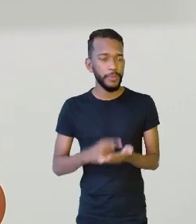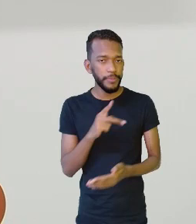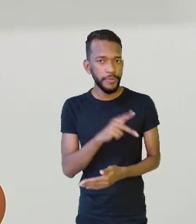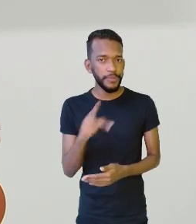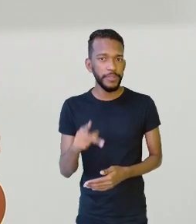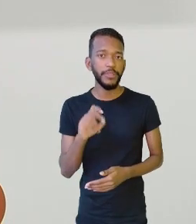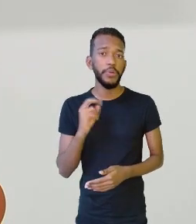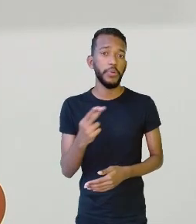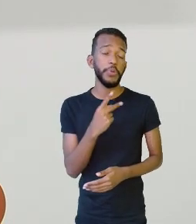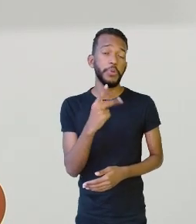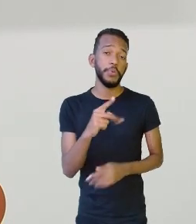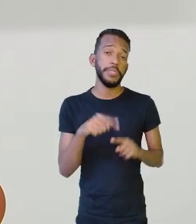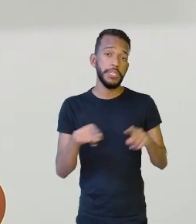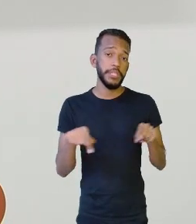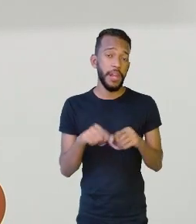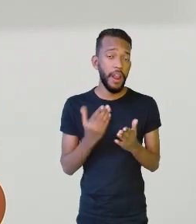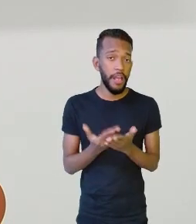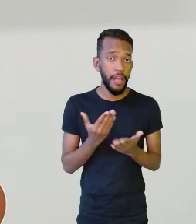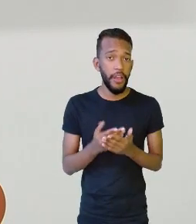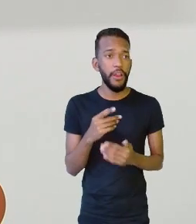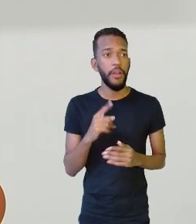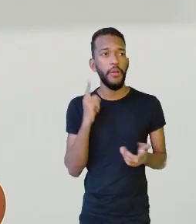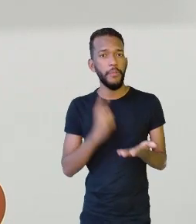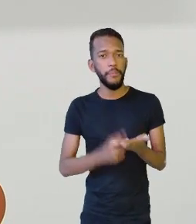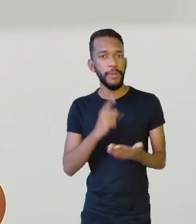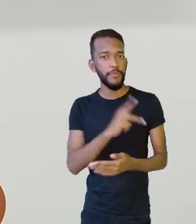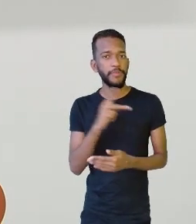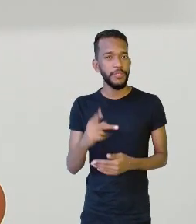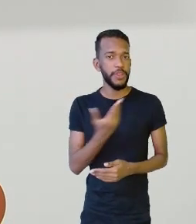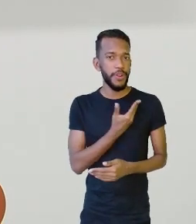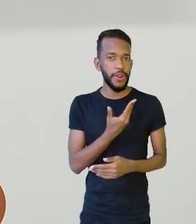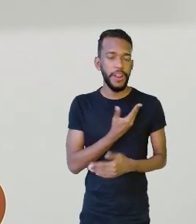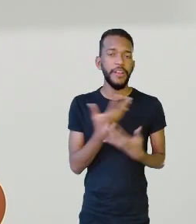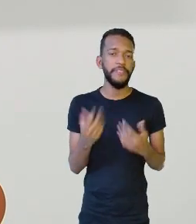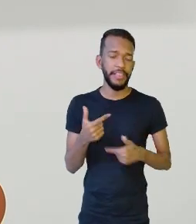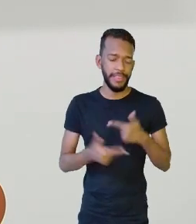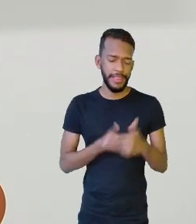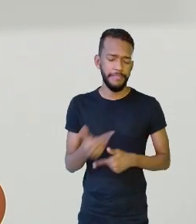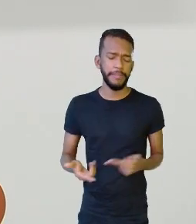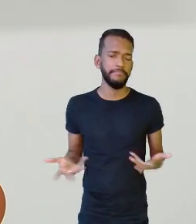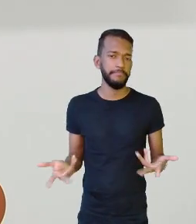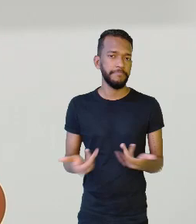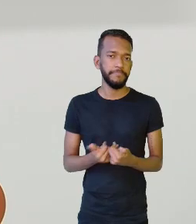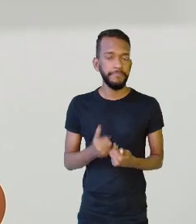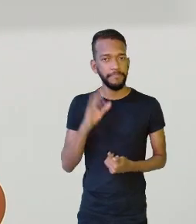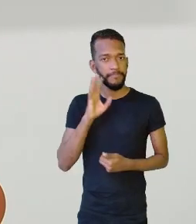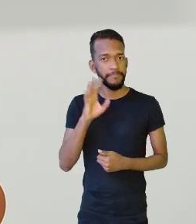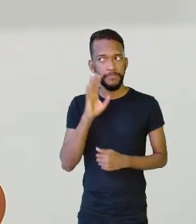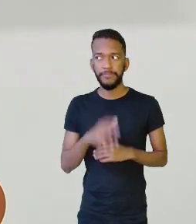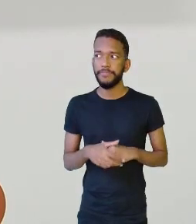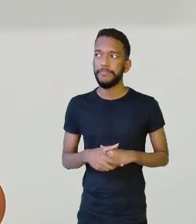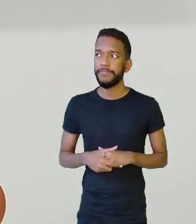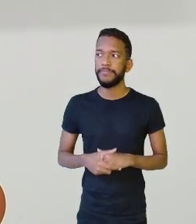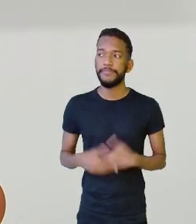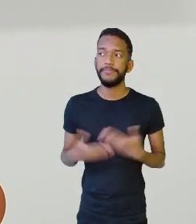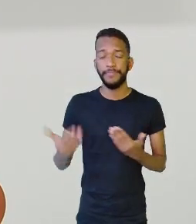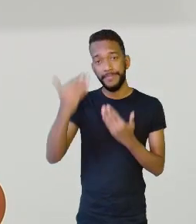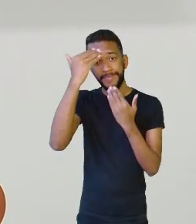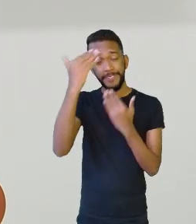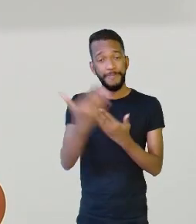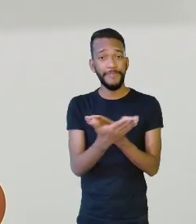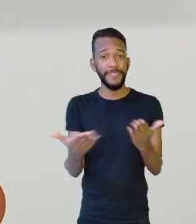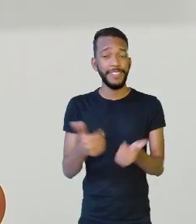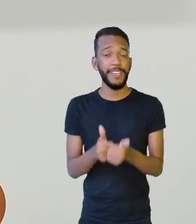professora ou mural da tua sala de aula. Combina com a professora, com os teus colegas e vai sair um trabalho muito legal. Gente, muito obrigada